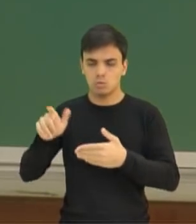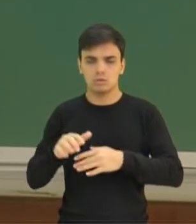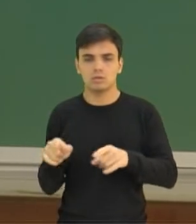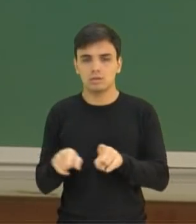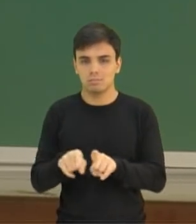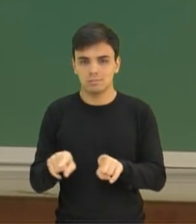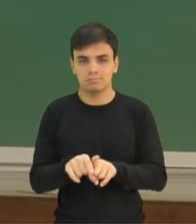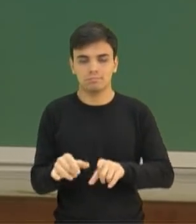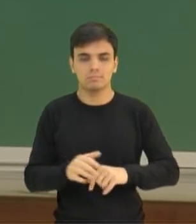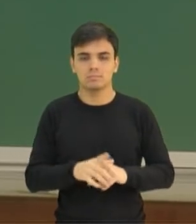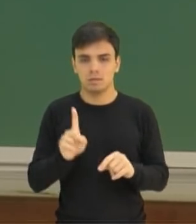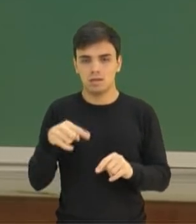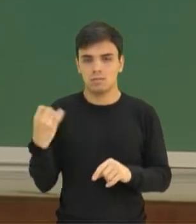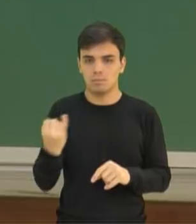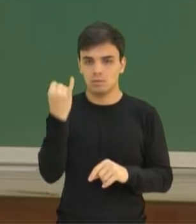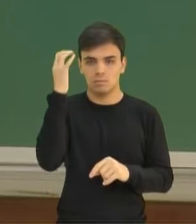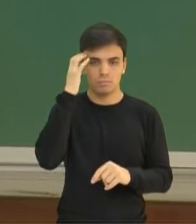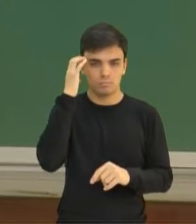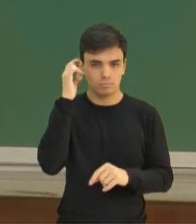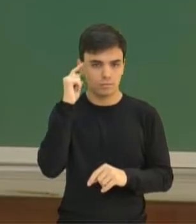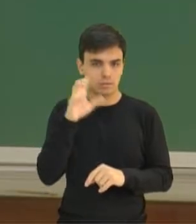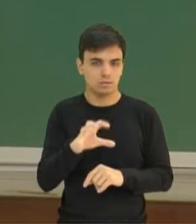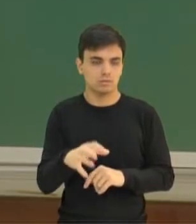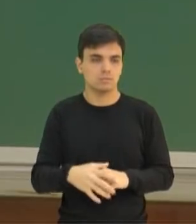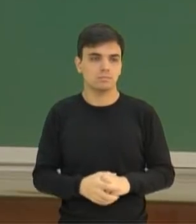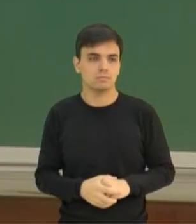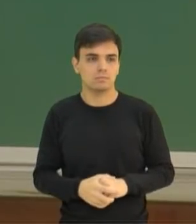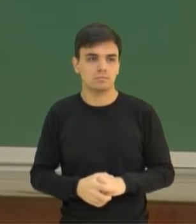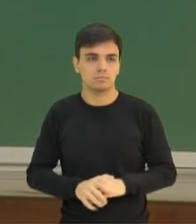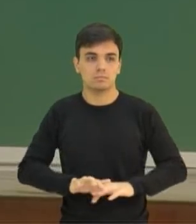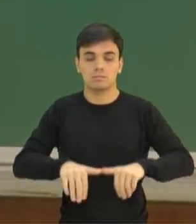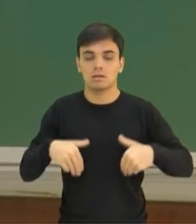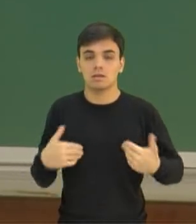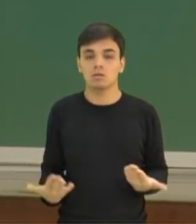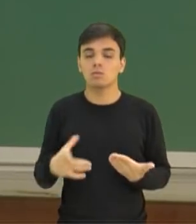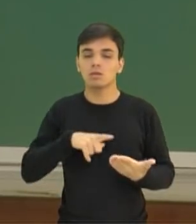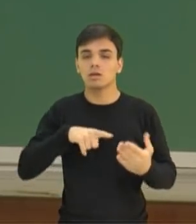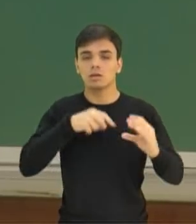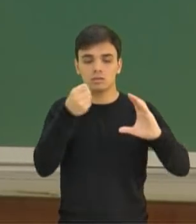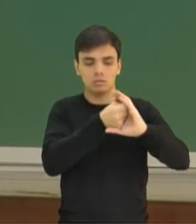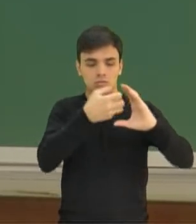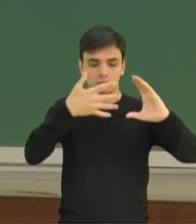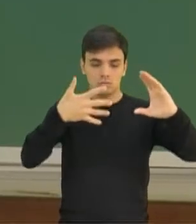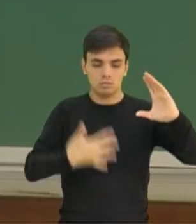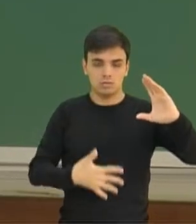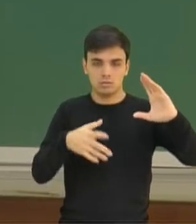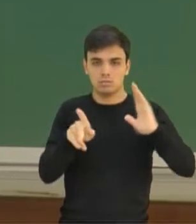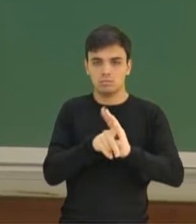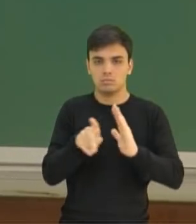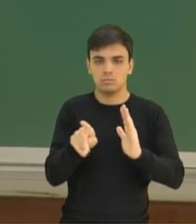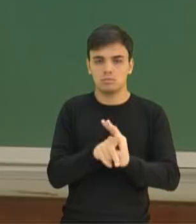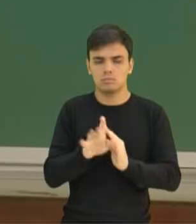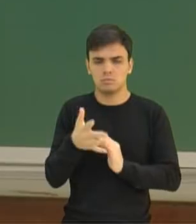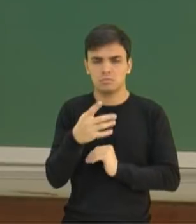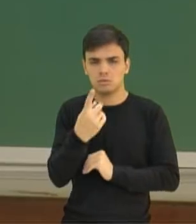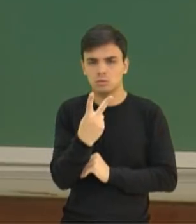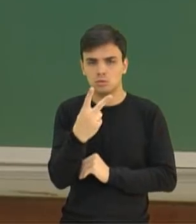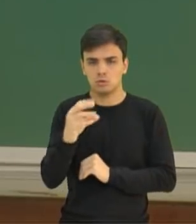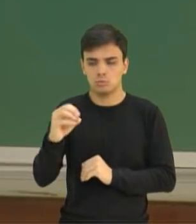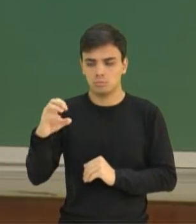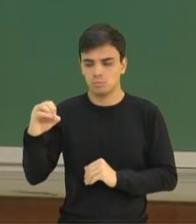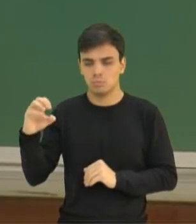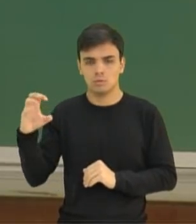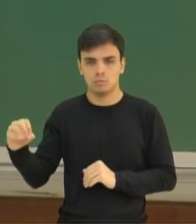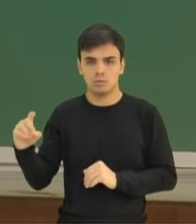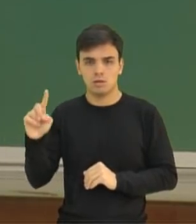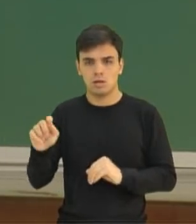Também é importante a gente pensar nisso. E aí, o que nós vamos ter de características a partir ali do censo de 2000? O que nós chamamos